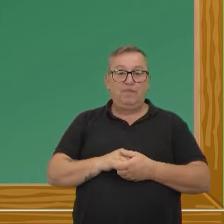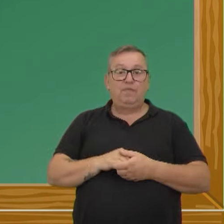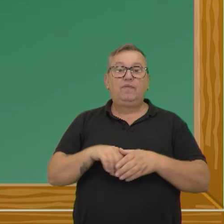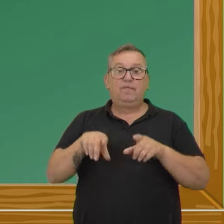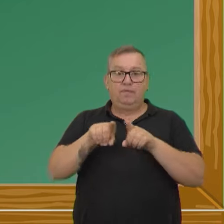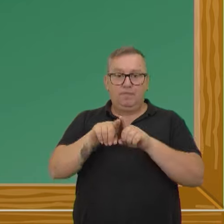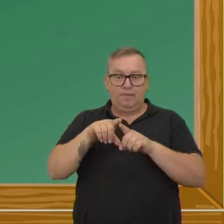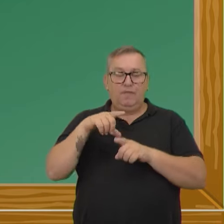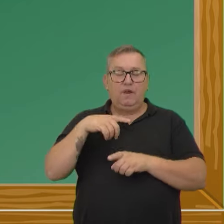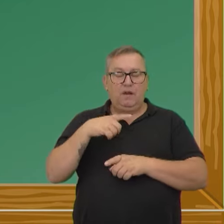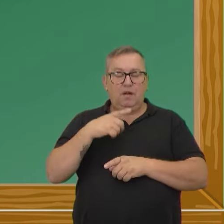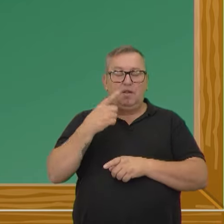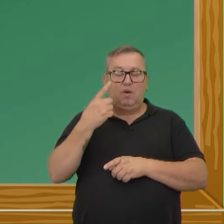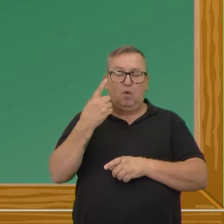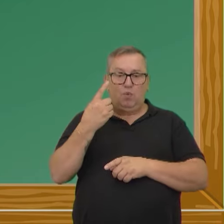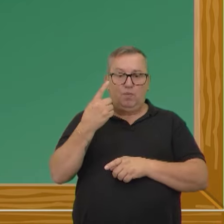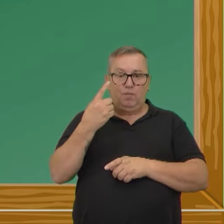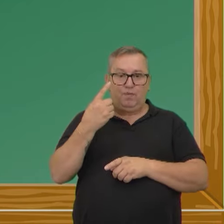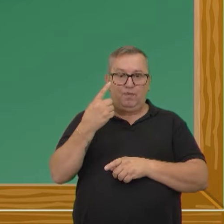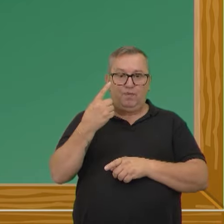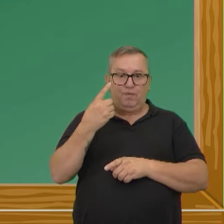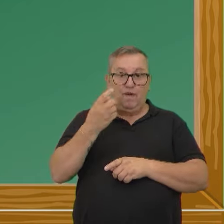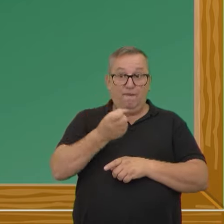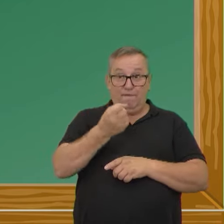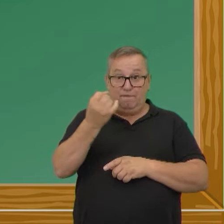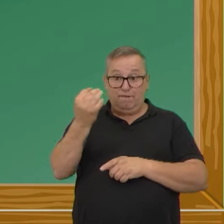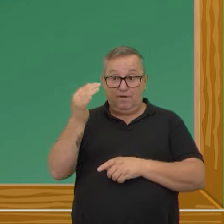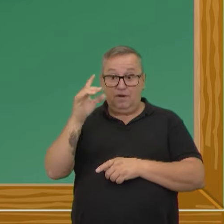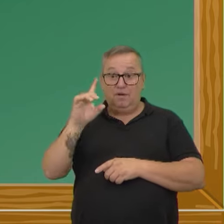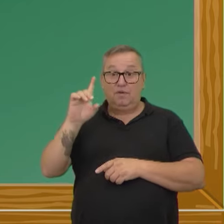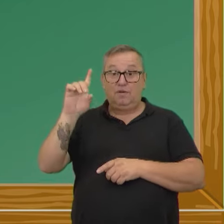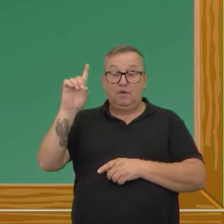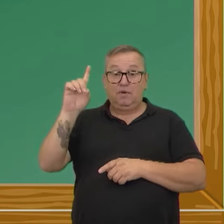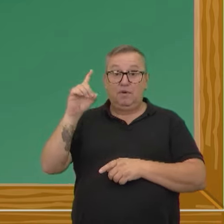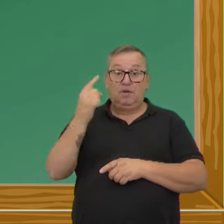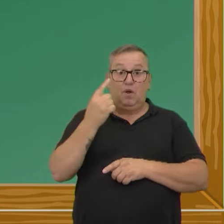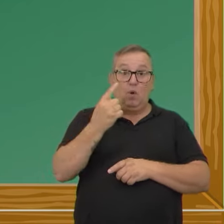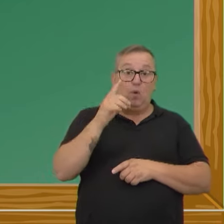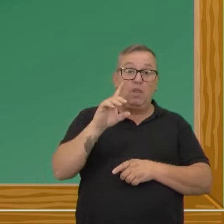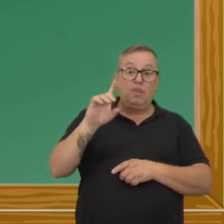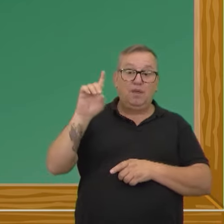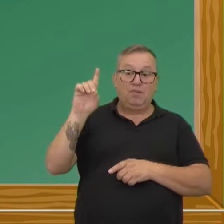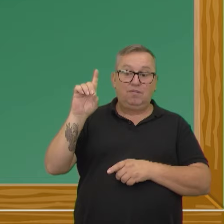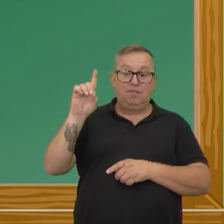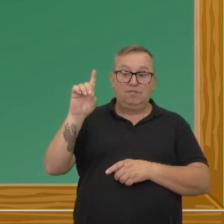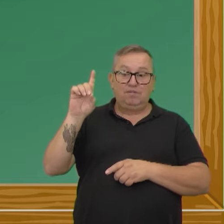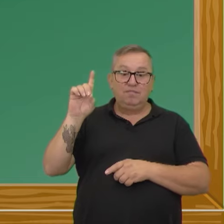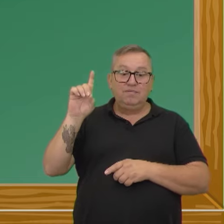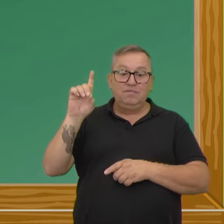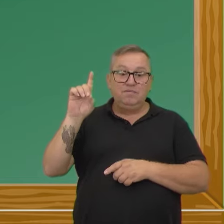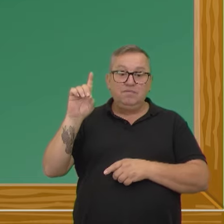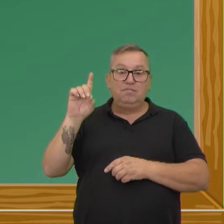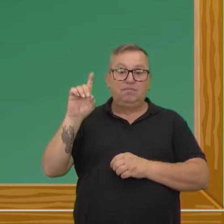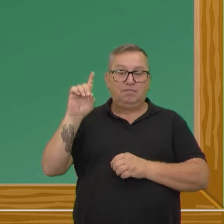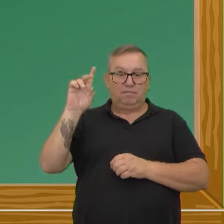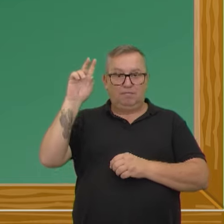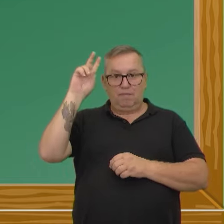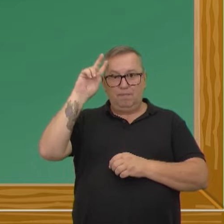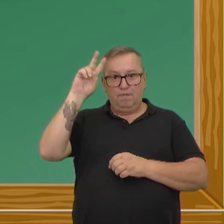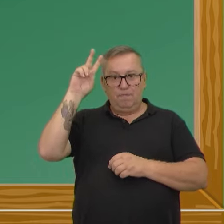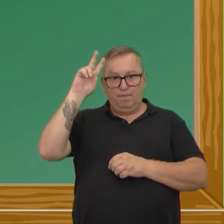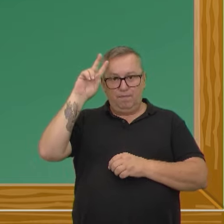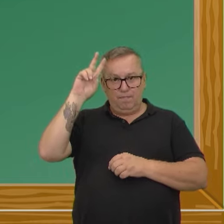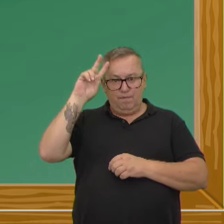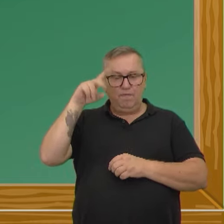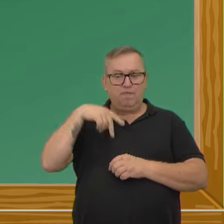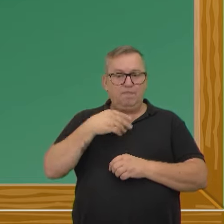tivemos povos monoteístas, né? Povos que cultuavam um único Deus. Está bem? Já lembraram desses conceitos?